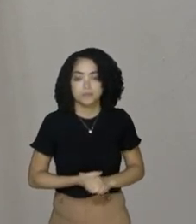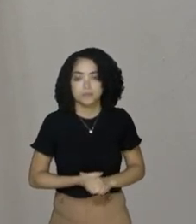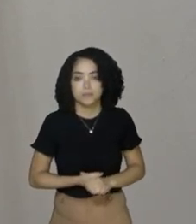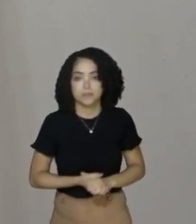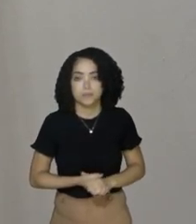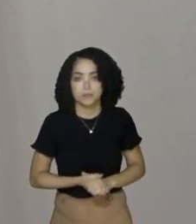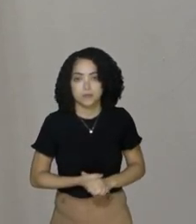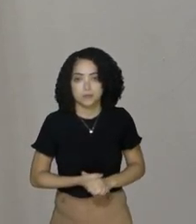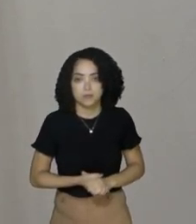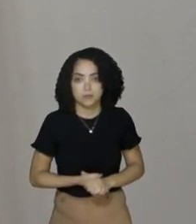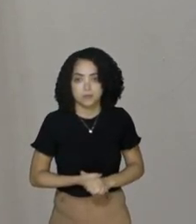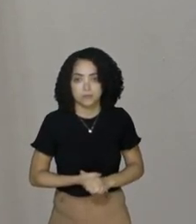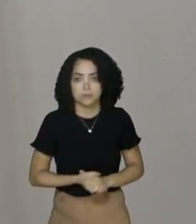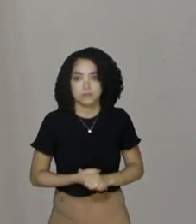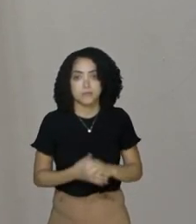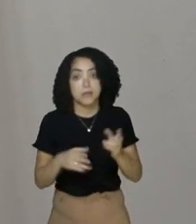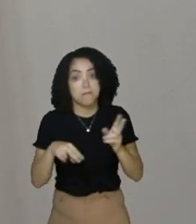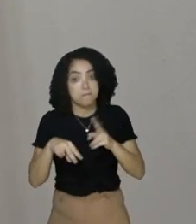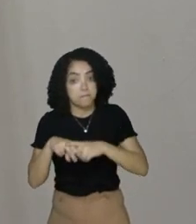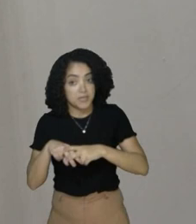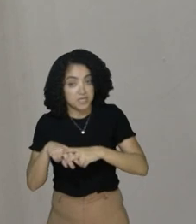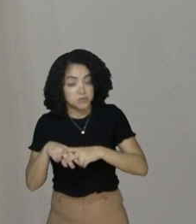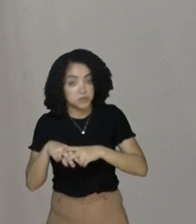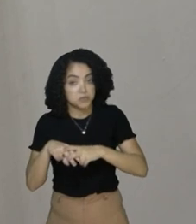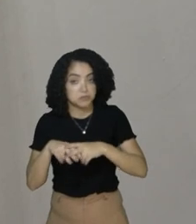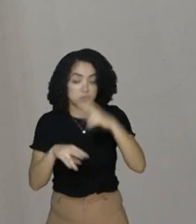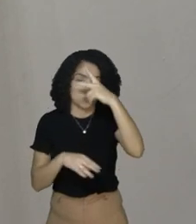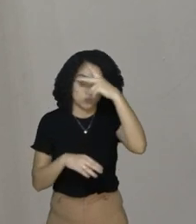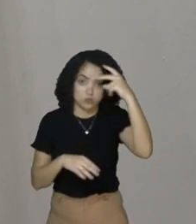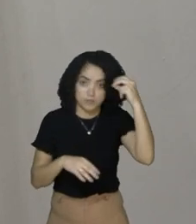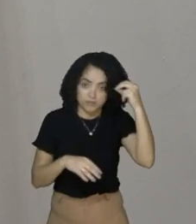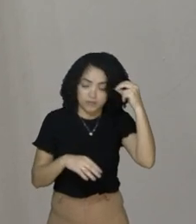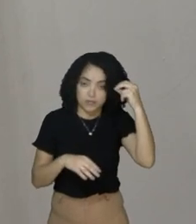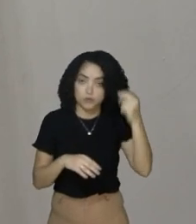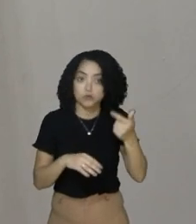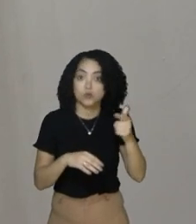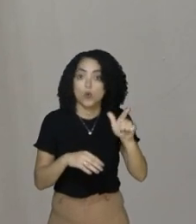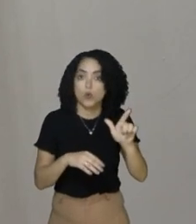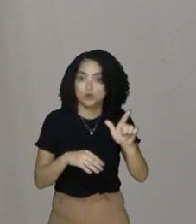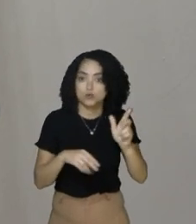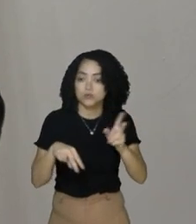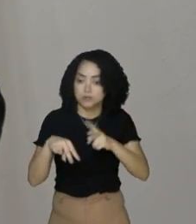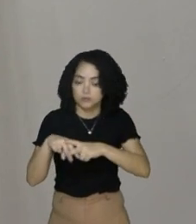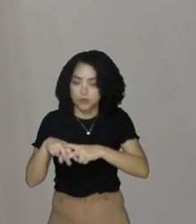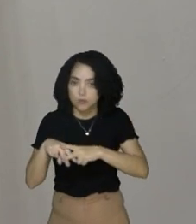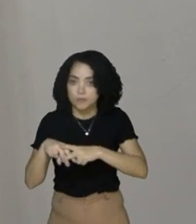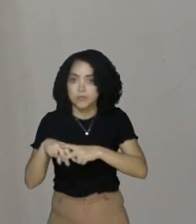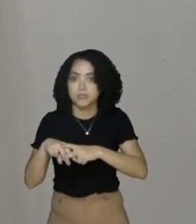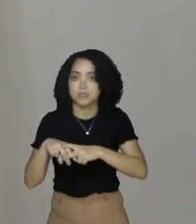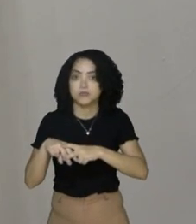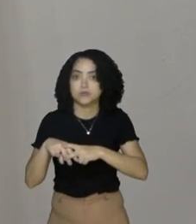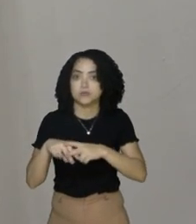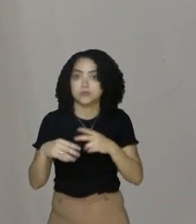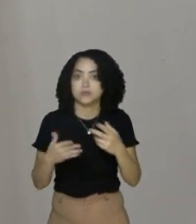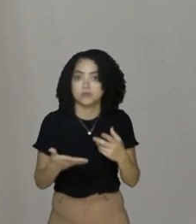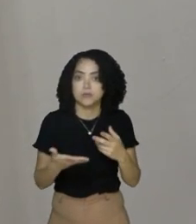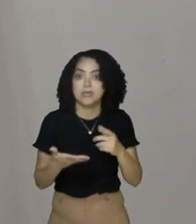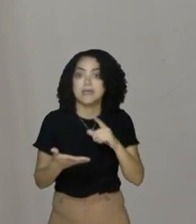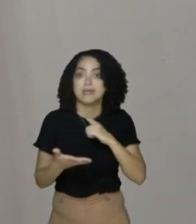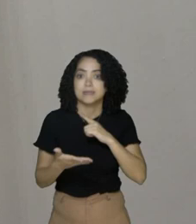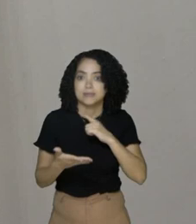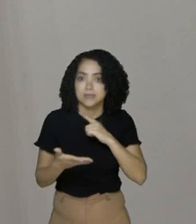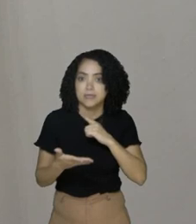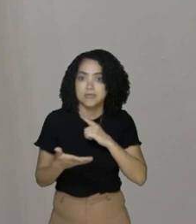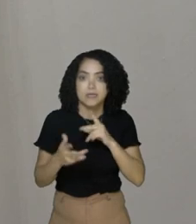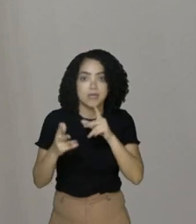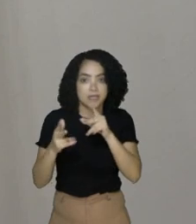Preso os prefeitos, os demais eles têm em comum o mesmo que o assassino